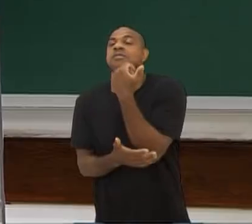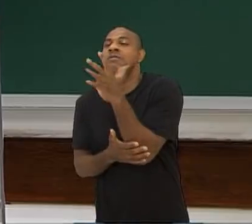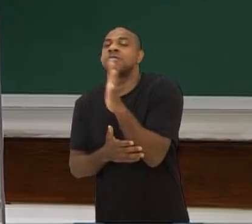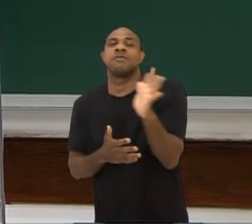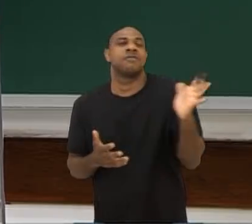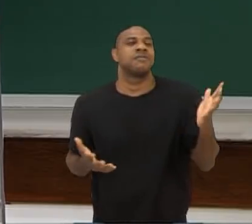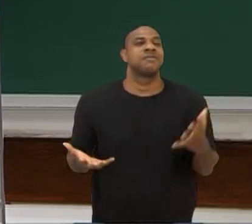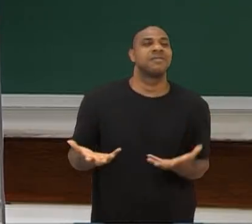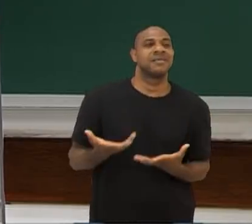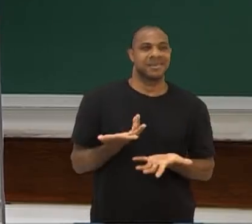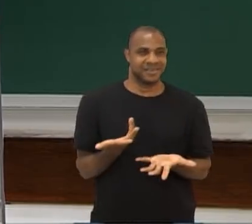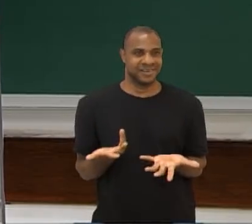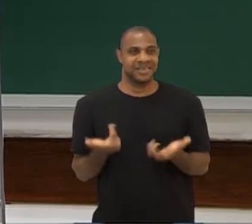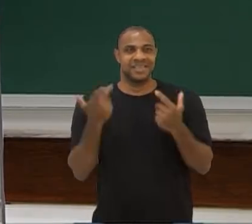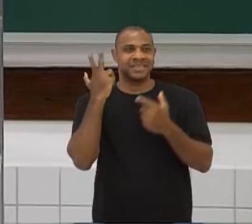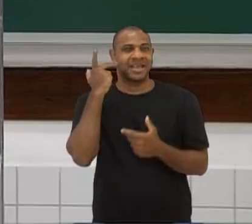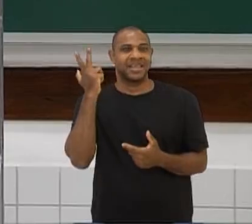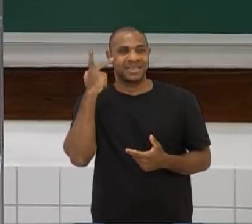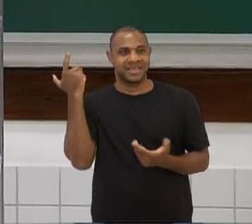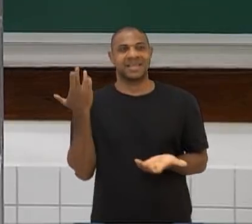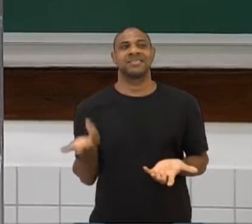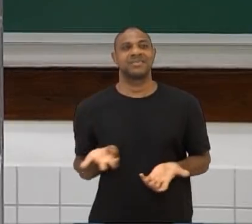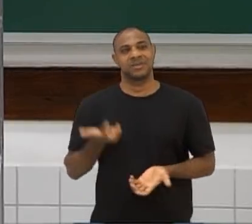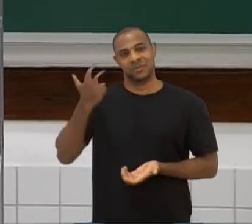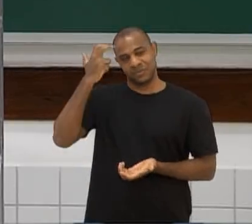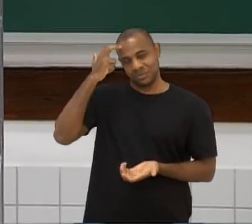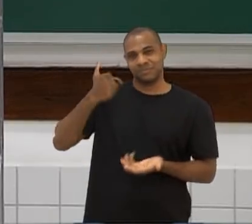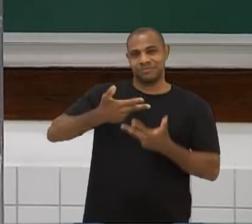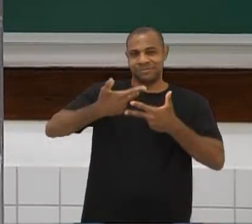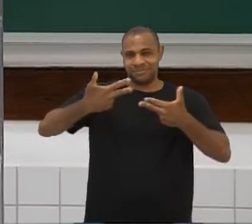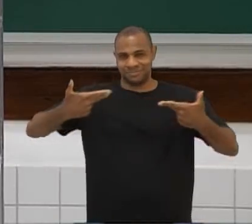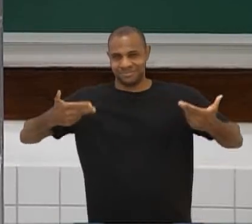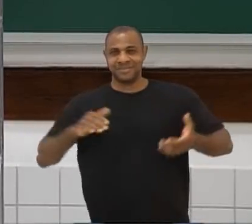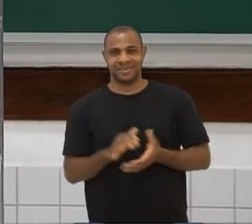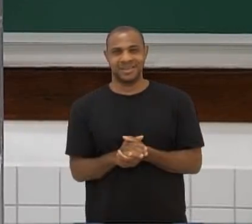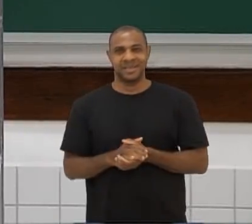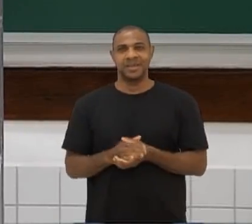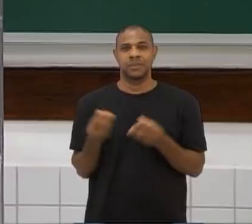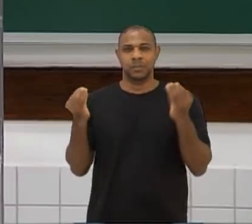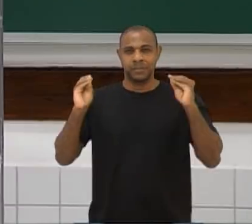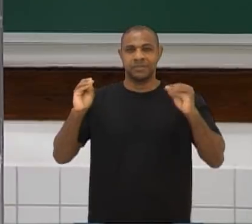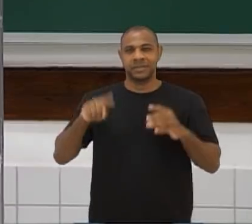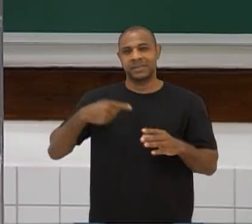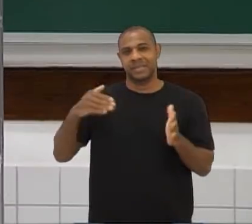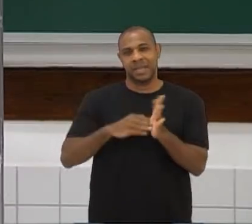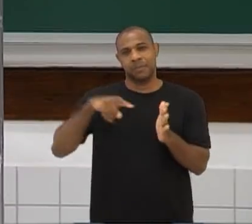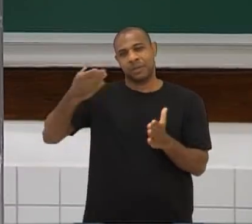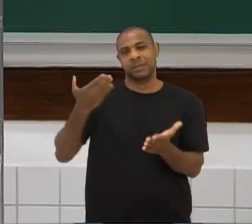pluralidade cultural. Nossa aula termina aqui. Um beijo da prof. Até a próxima aula.